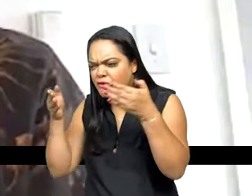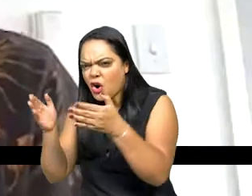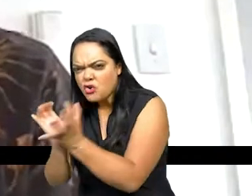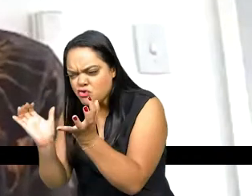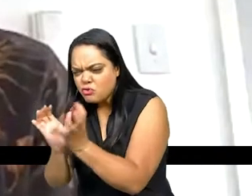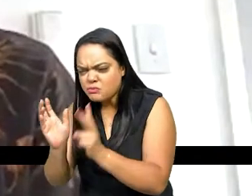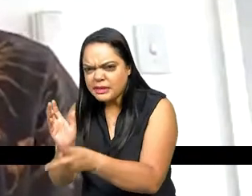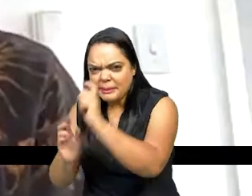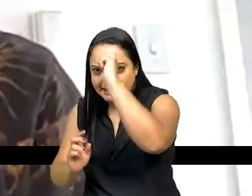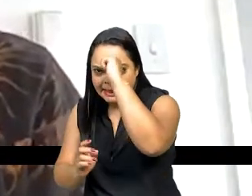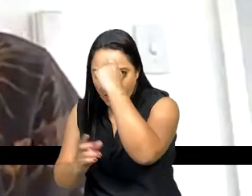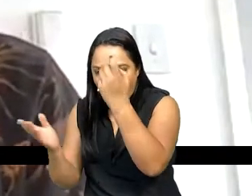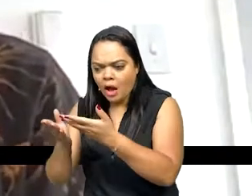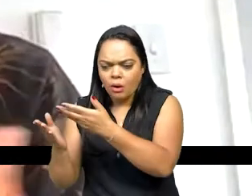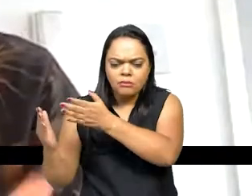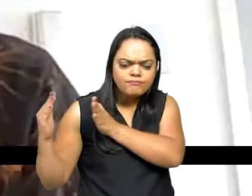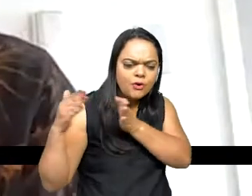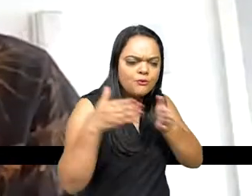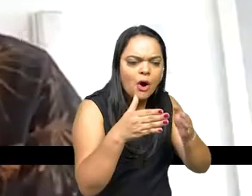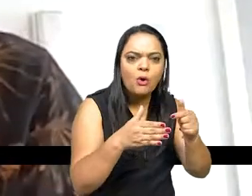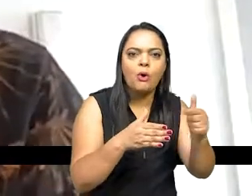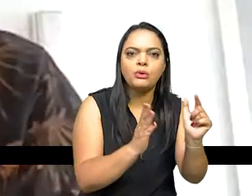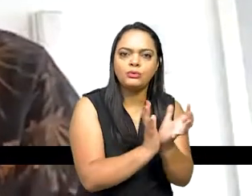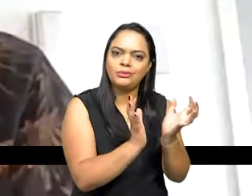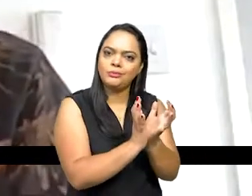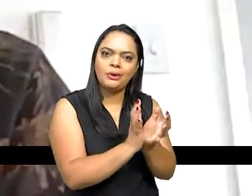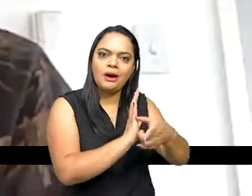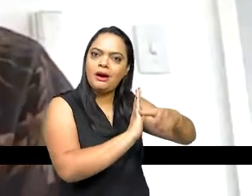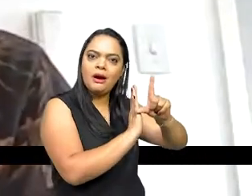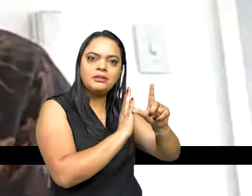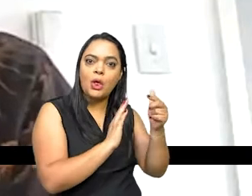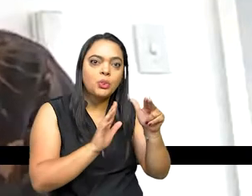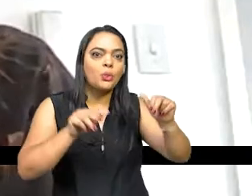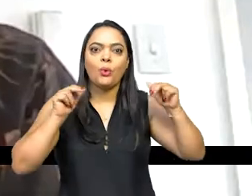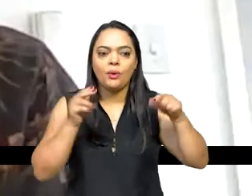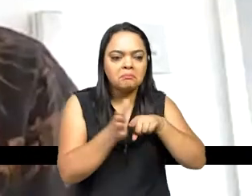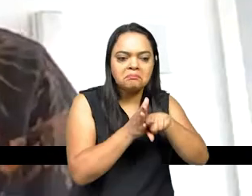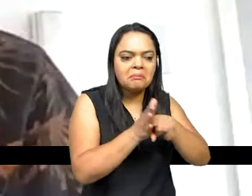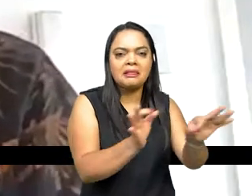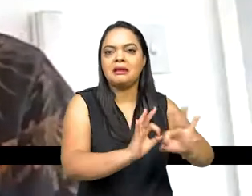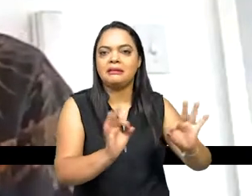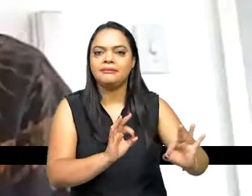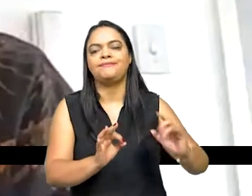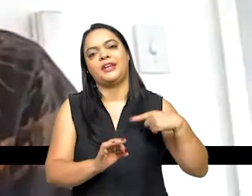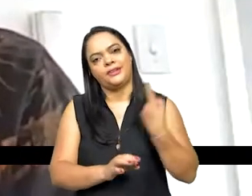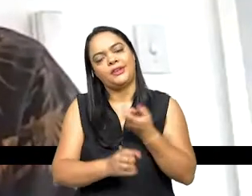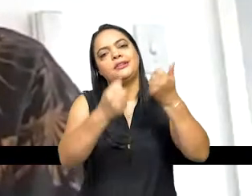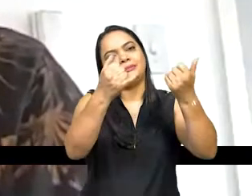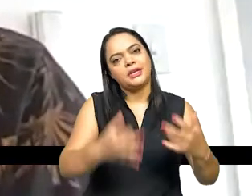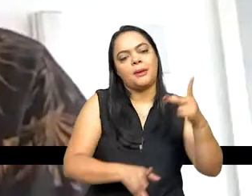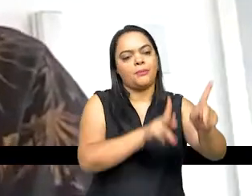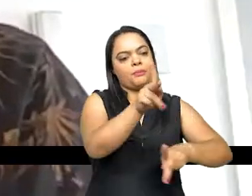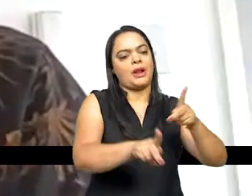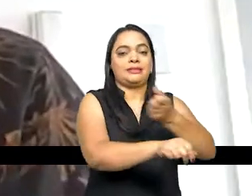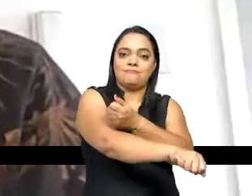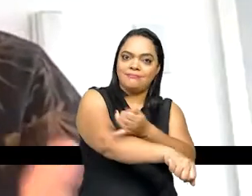até hoje não tinha ocupado o centro do debate, o centro da análise racial. Nós estamos falando da população branca no